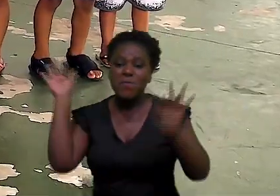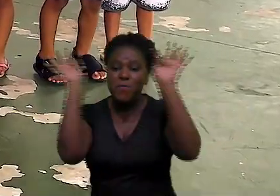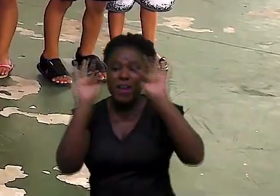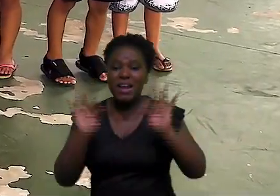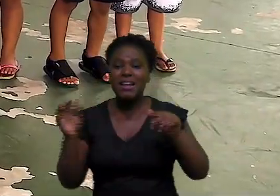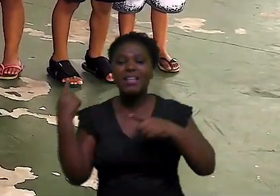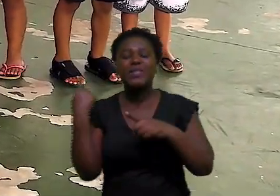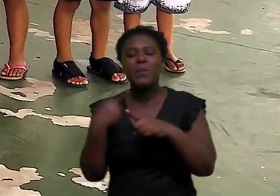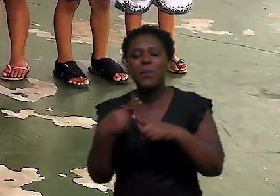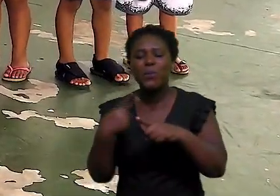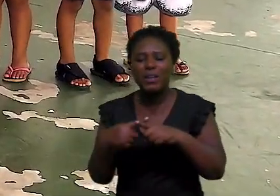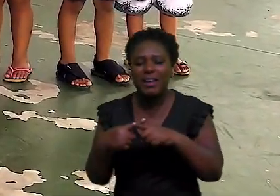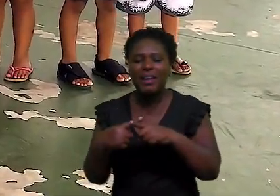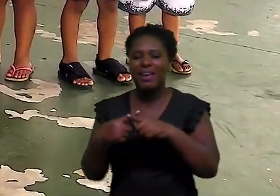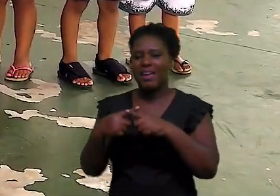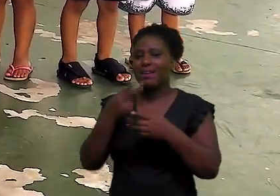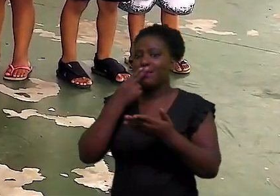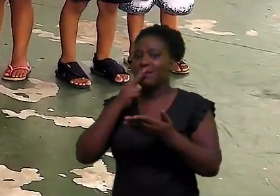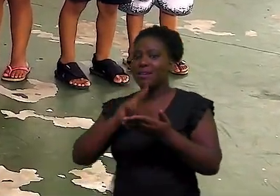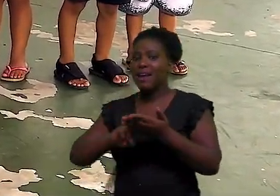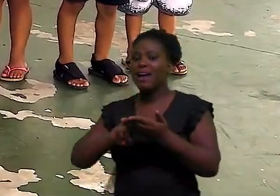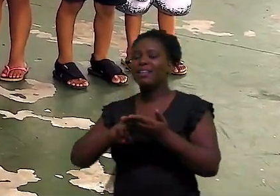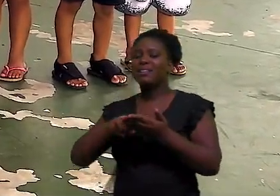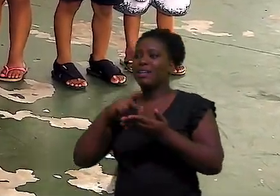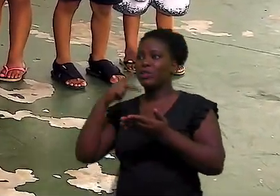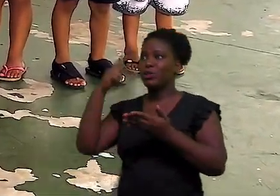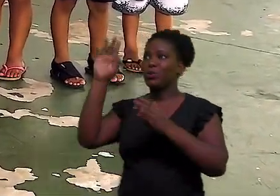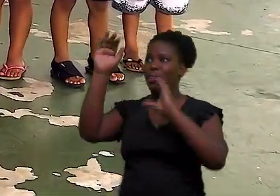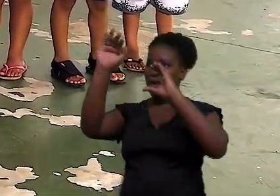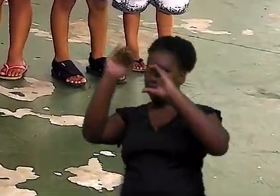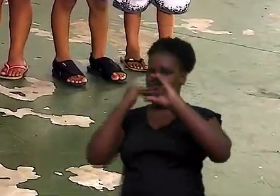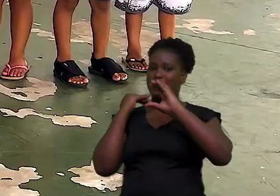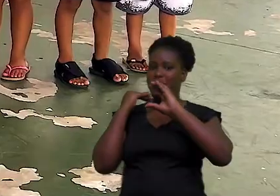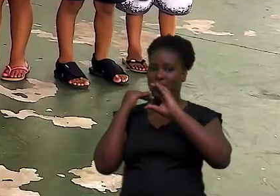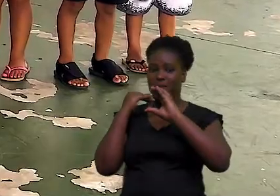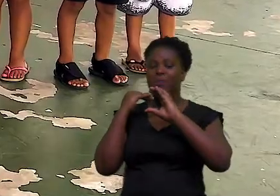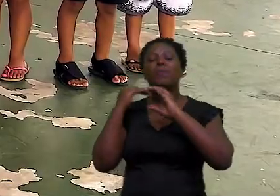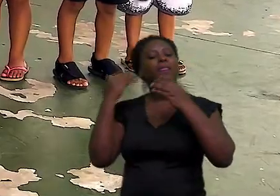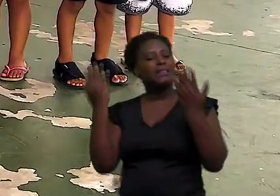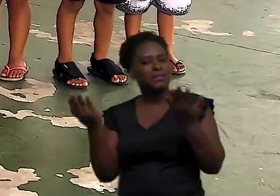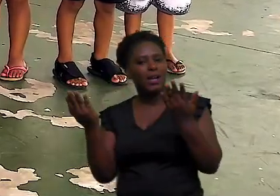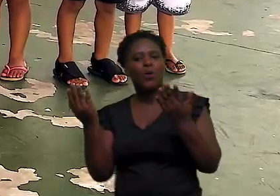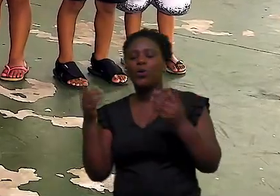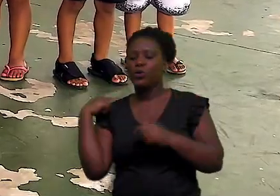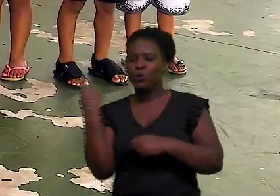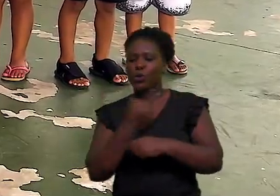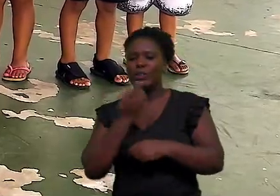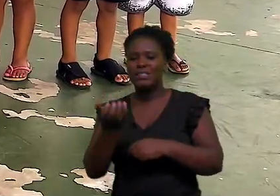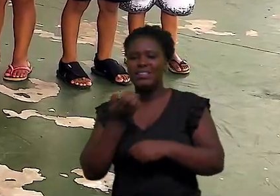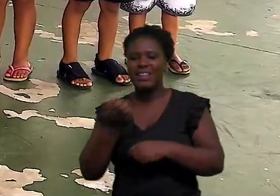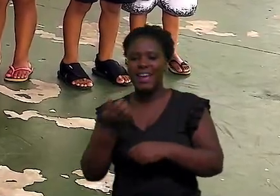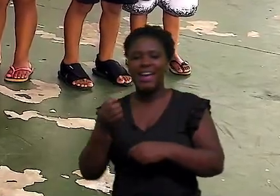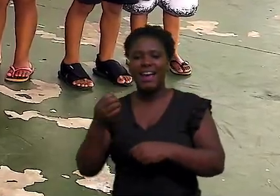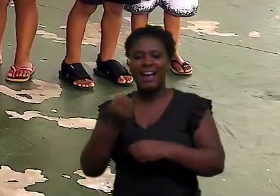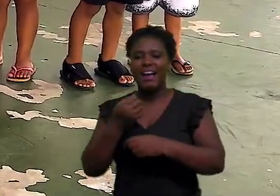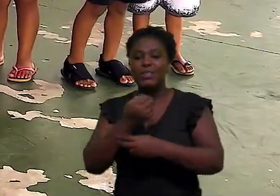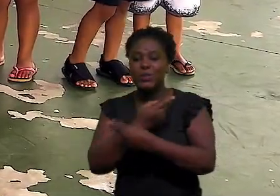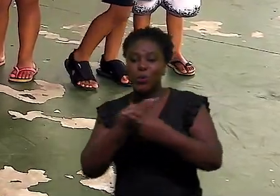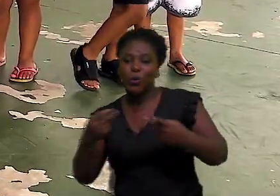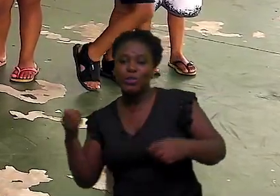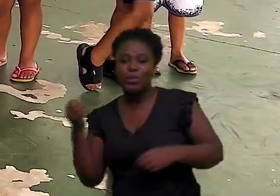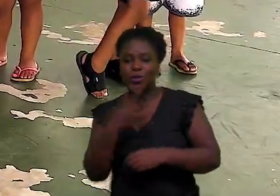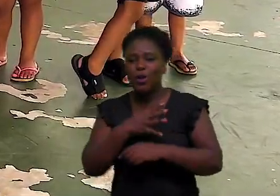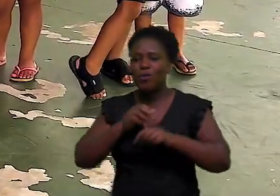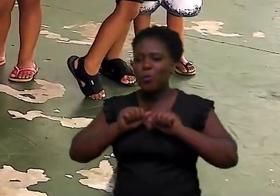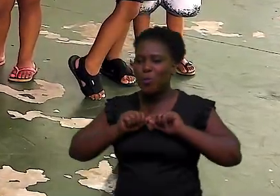para conhecê-lo pessoalmente. Poder compartilhar com você as novidades. Queremos te agradecer pelo